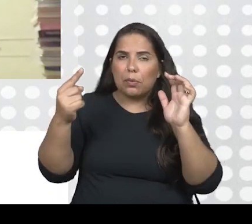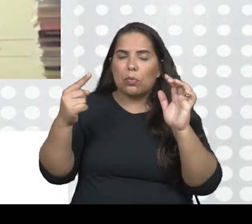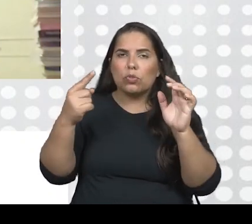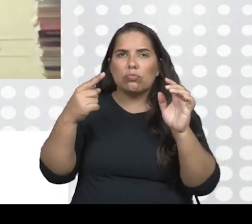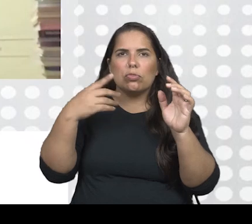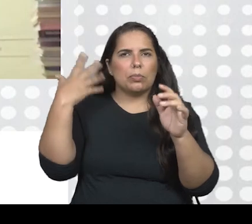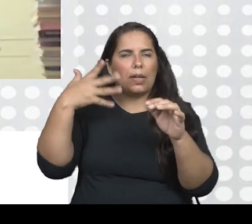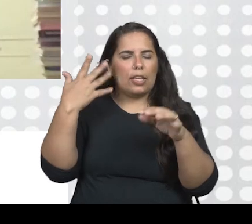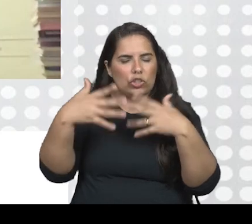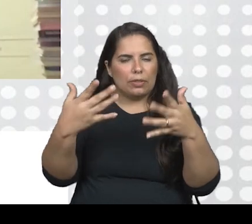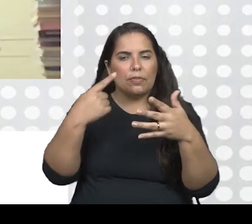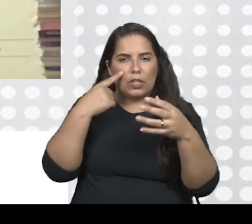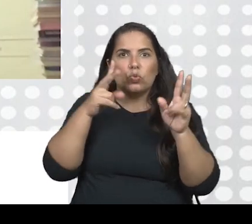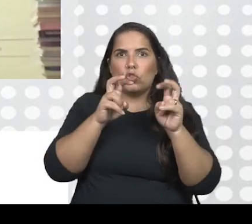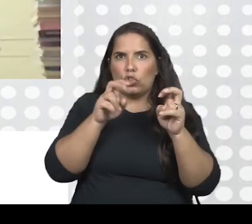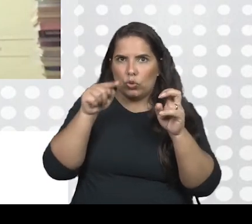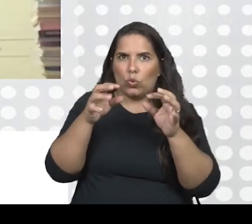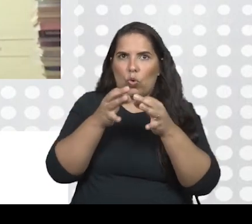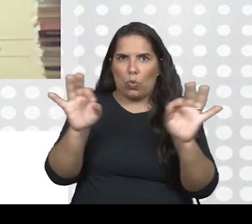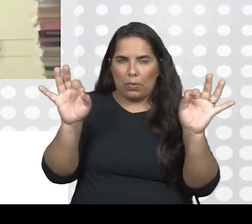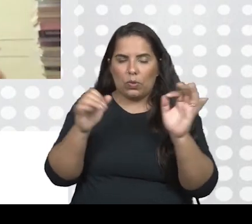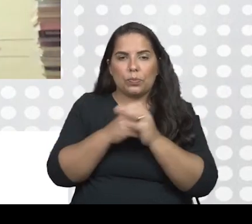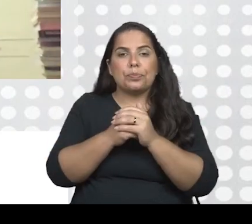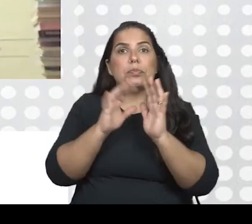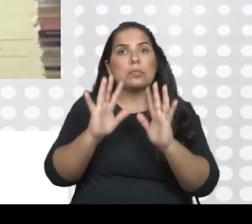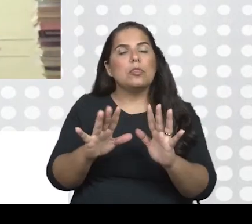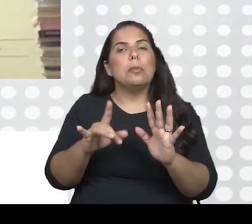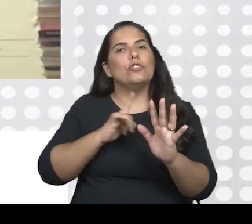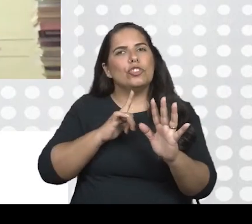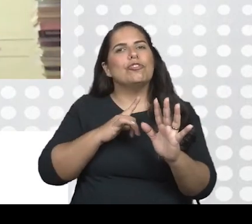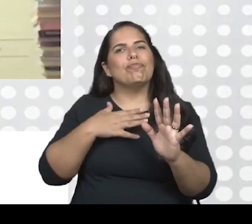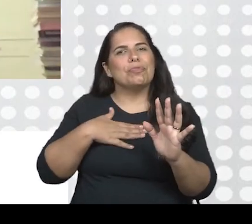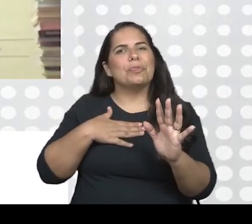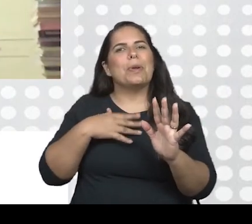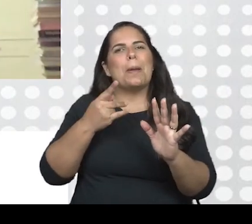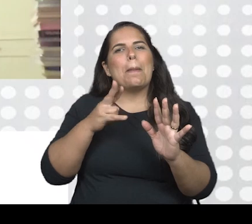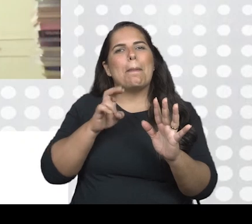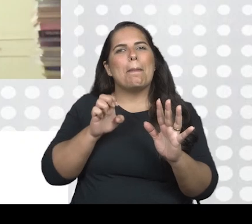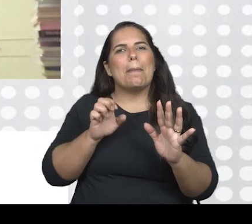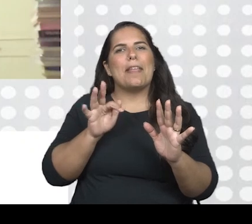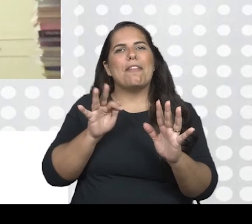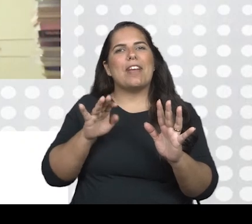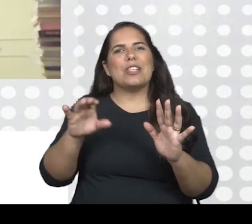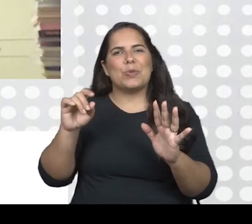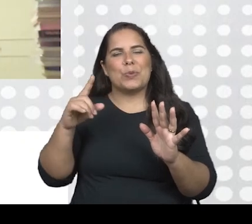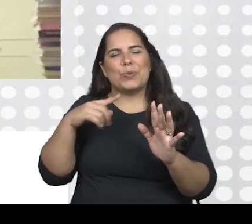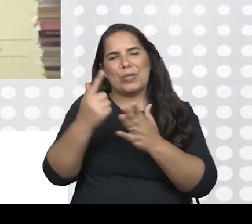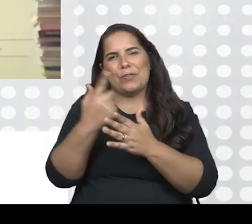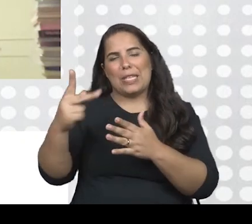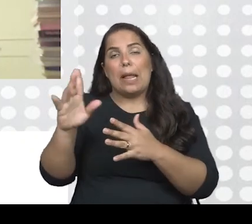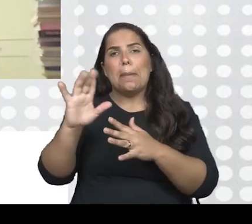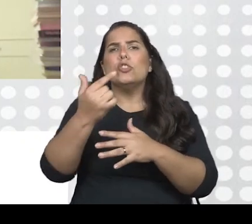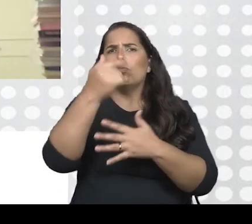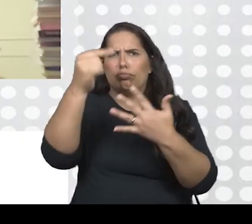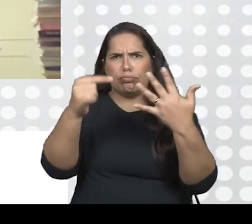durante a nossa palestra, pegar o título completo aqui, mas eu tive a honra de escrever o prefácio desse livro, e ela traz